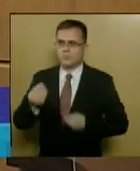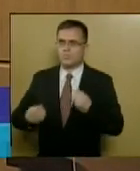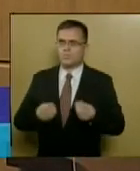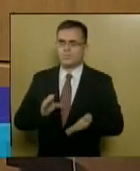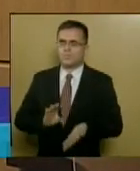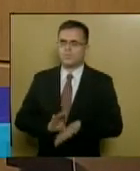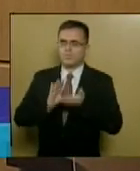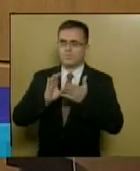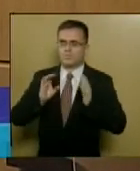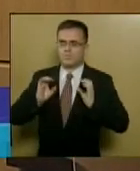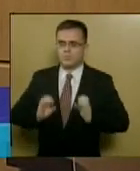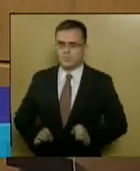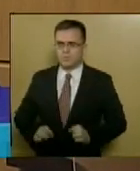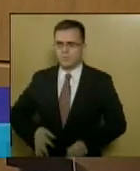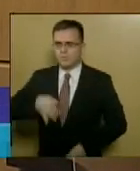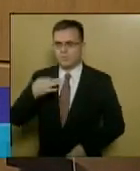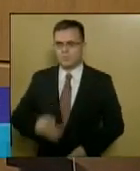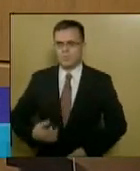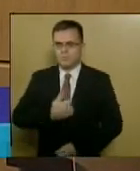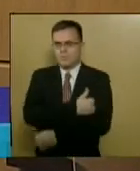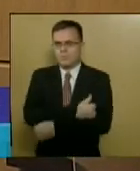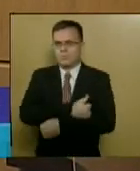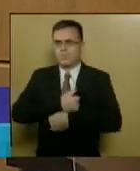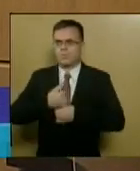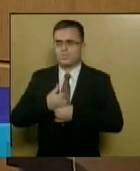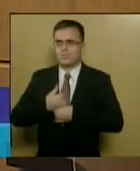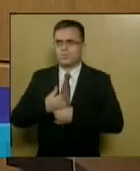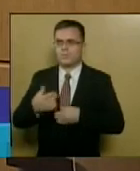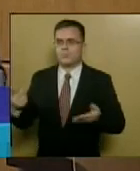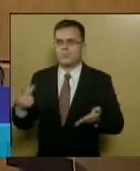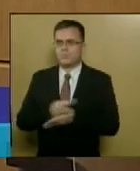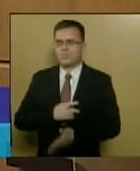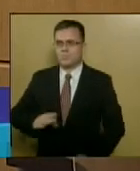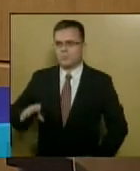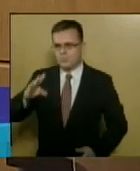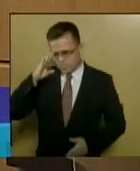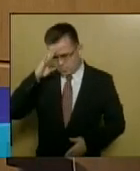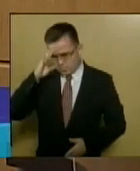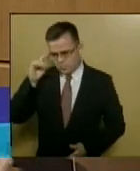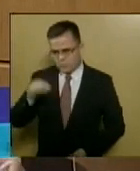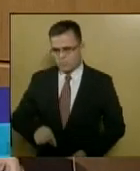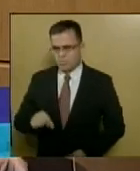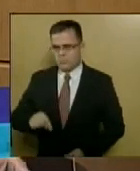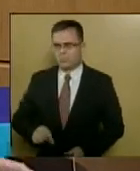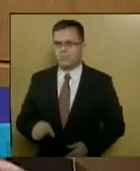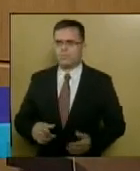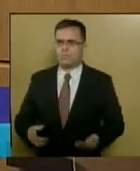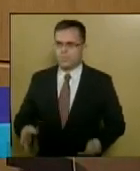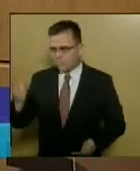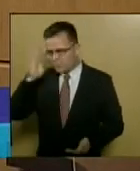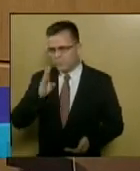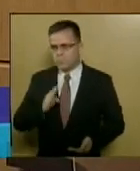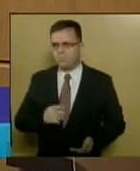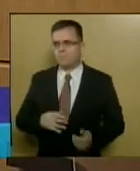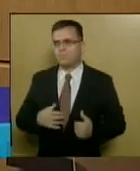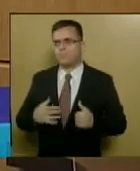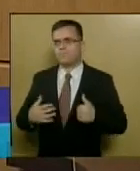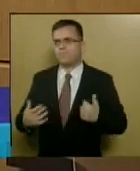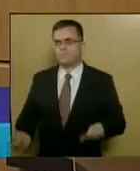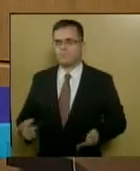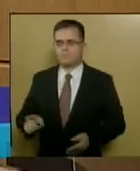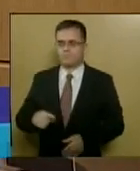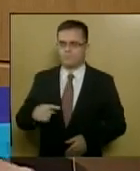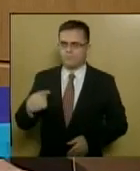moral da doutrina empregada no Exército Brasileiro e nas nossas Forças Armadas, é algo que a